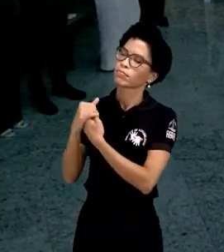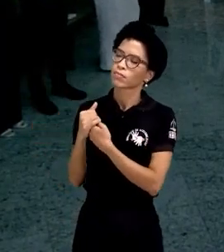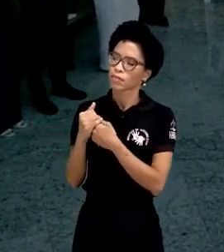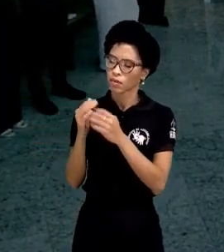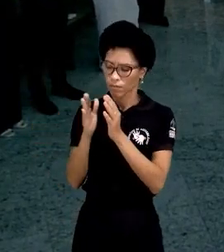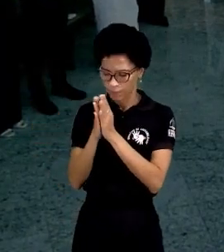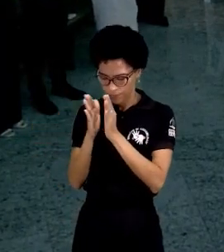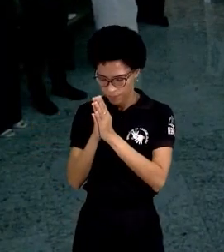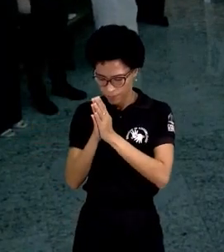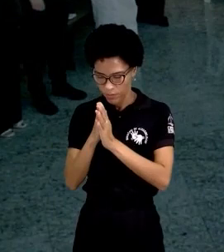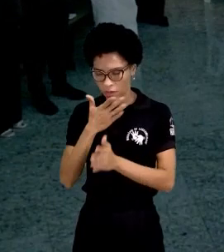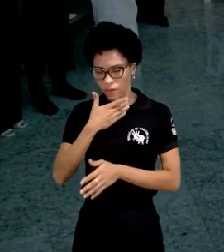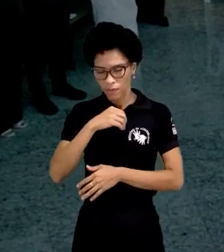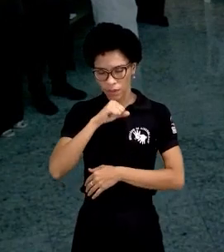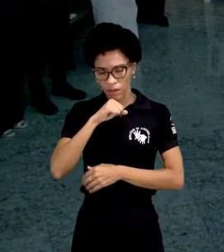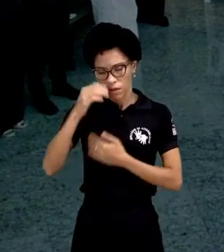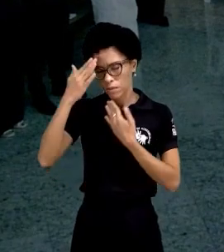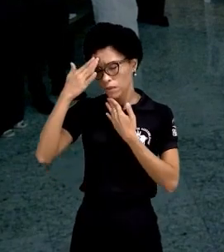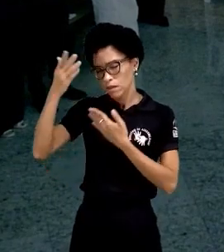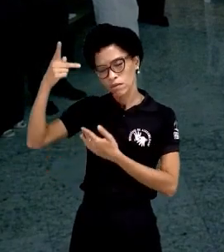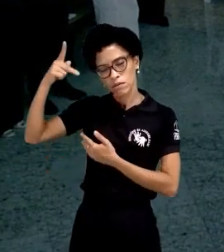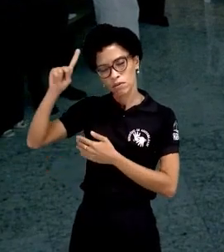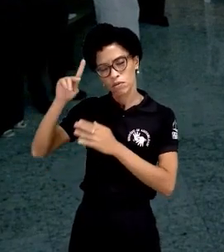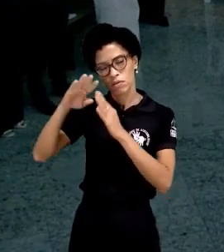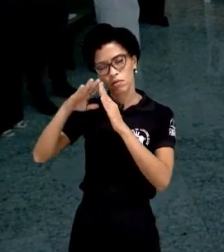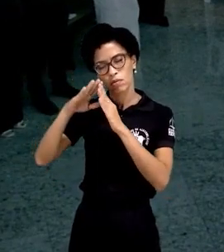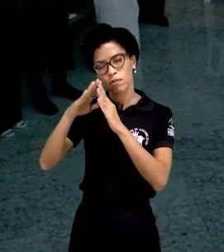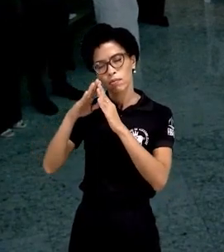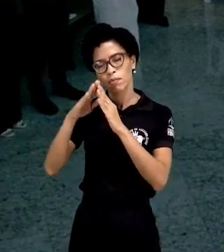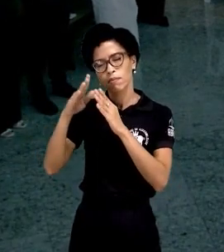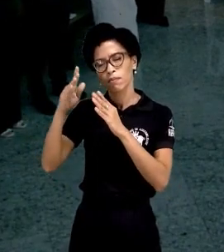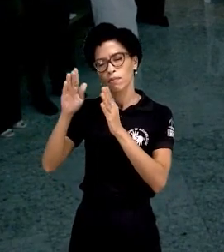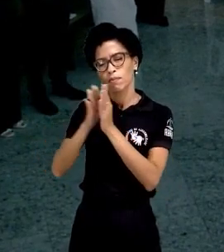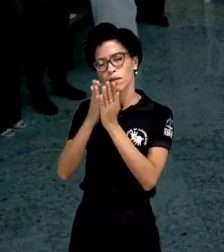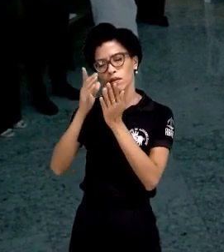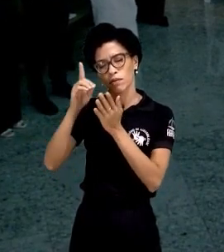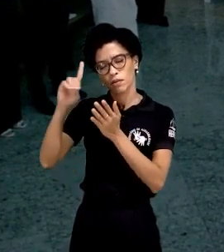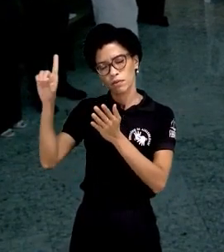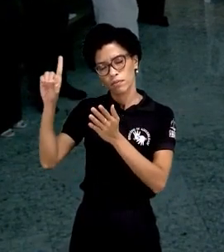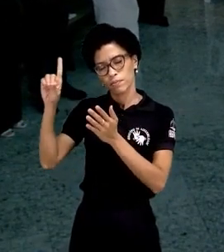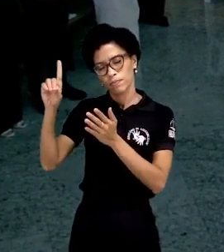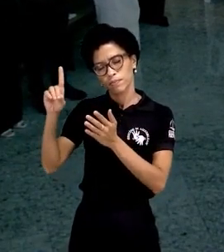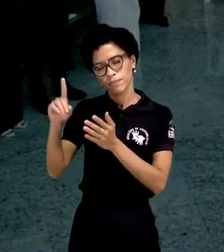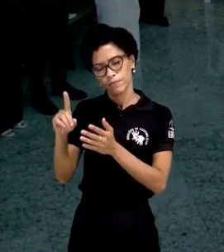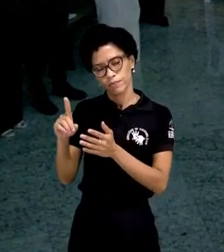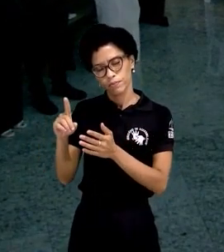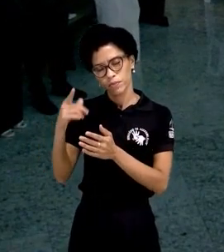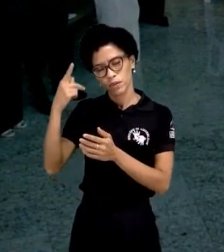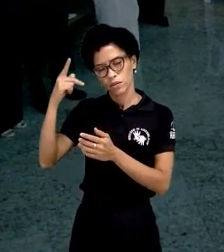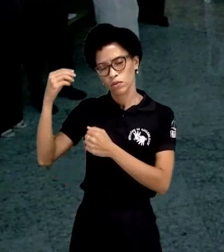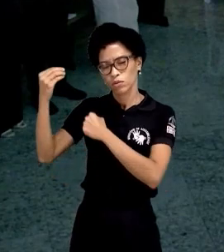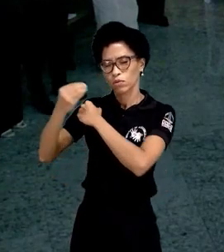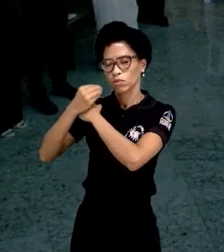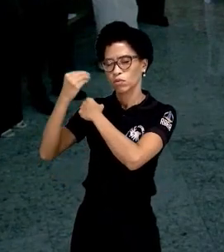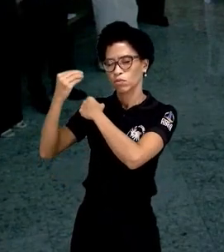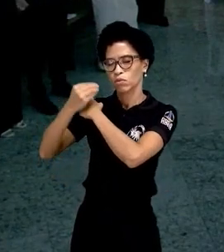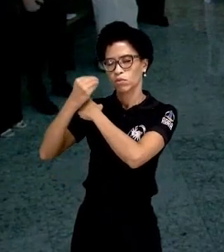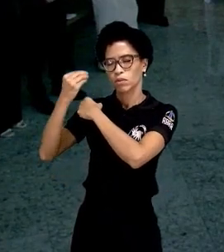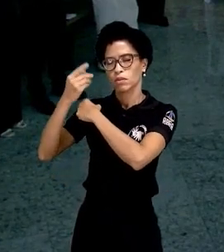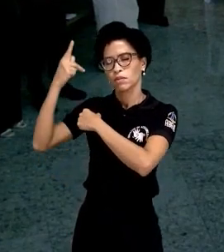Teu cuidado. Obrigado pelo Teu amor, Senhor. Obrigado porque, Senhor, o Senhor